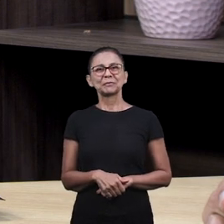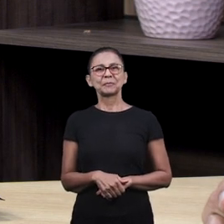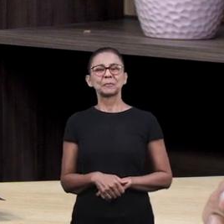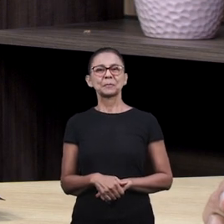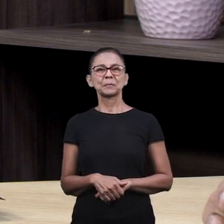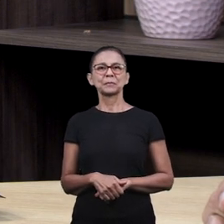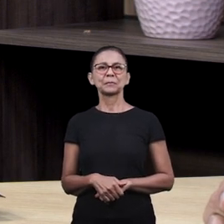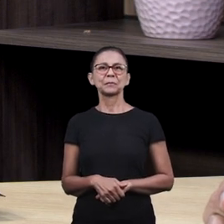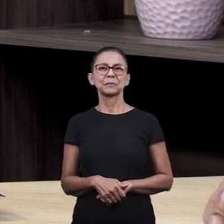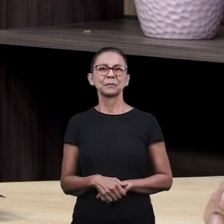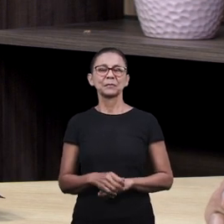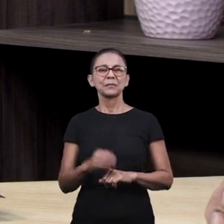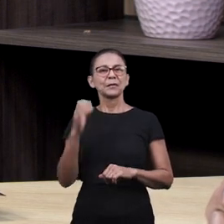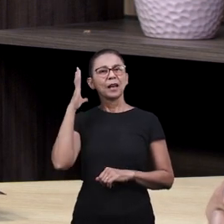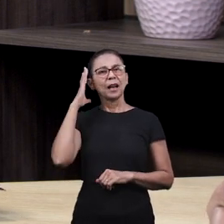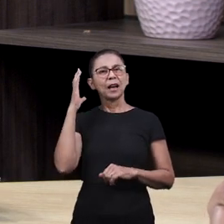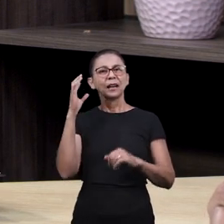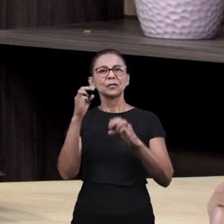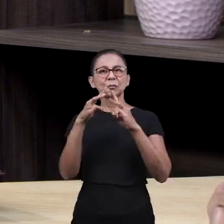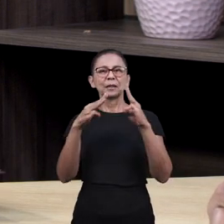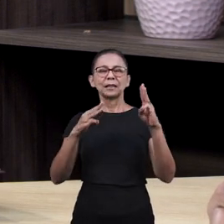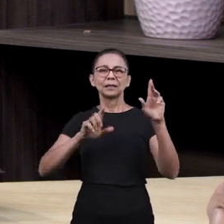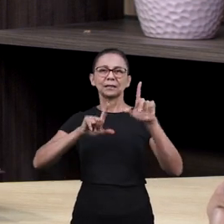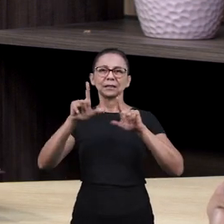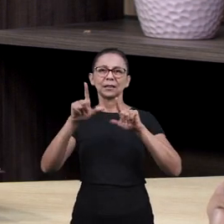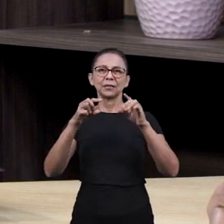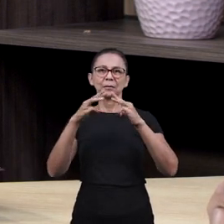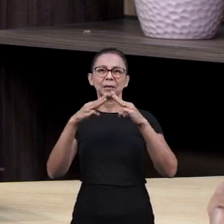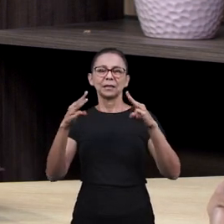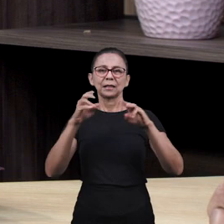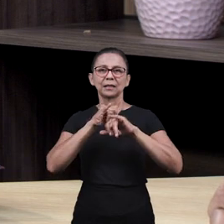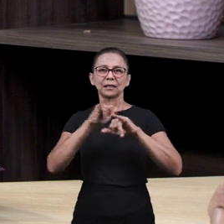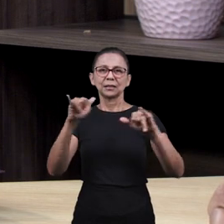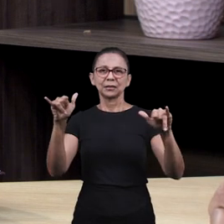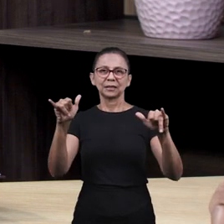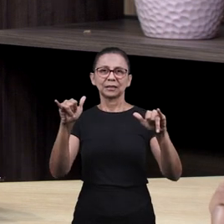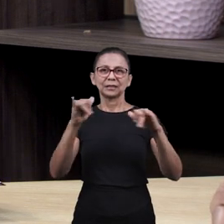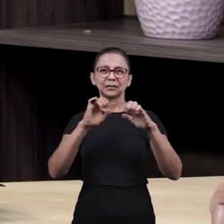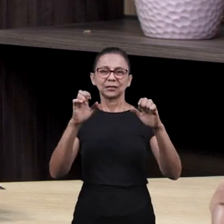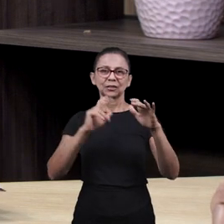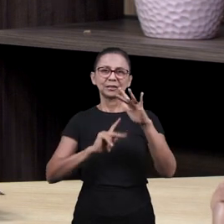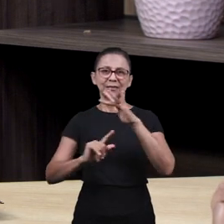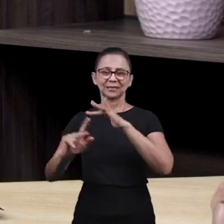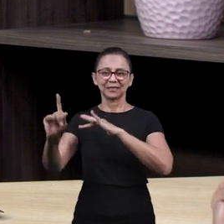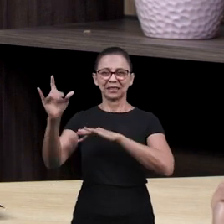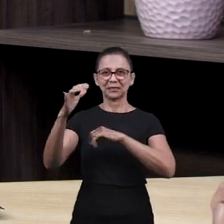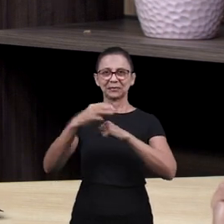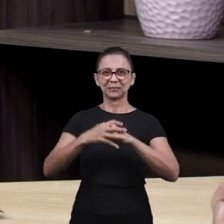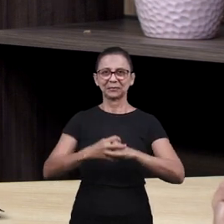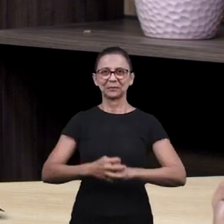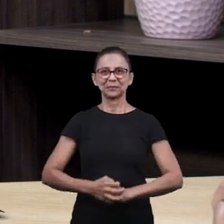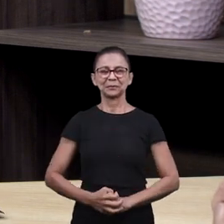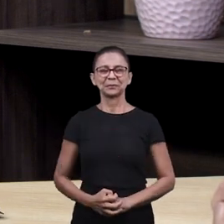portanto. Estamos chegando ao final desse programa, Rádio e TV Web Manaim juntas, anunciando o Evangelho Eterno.